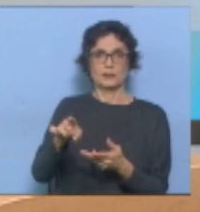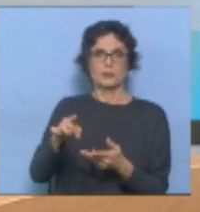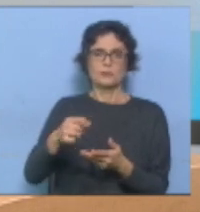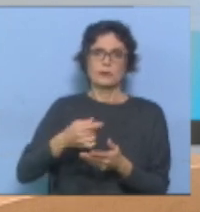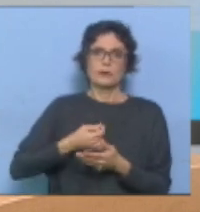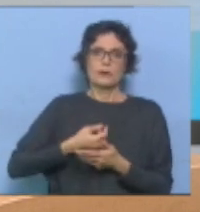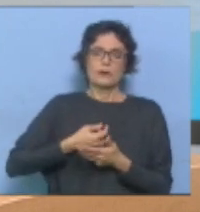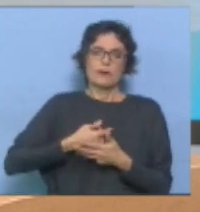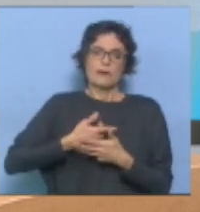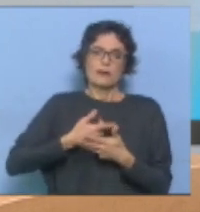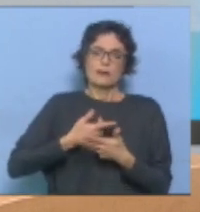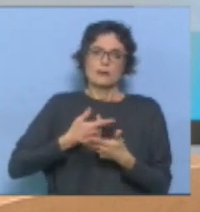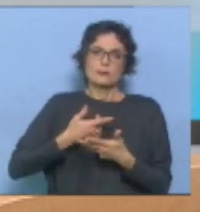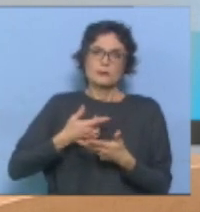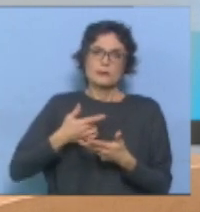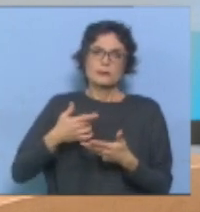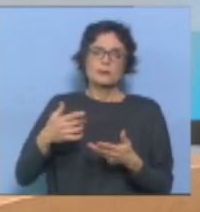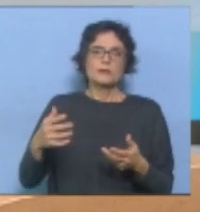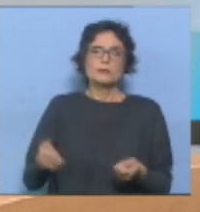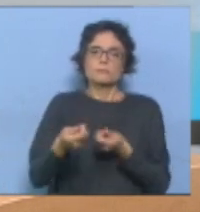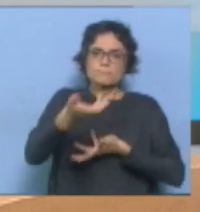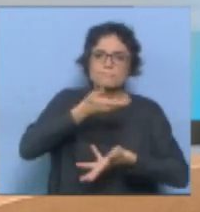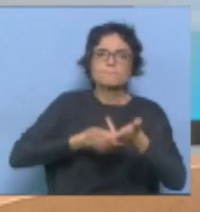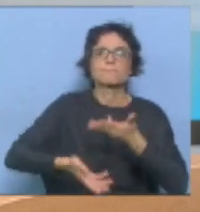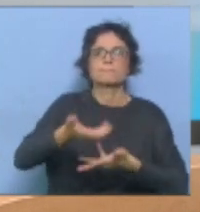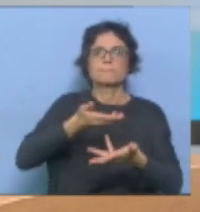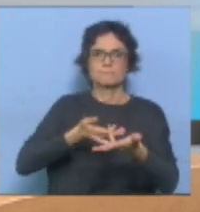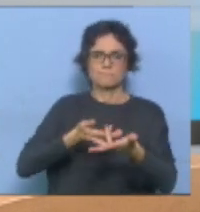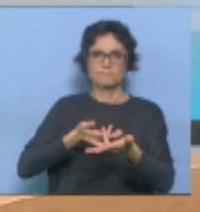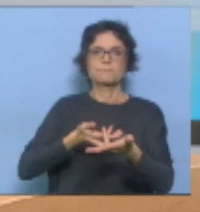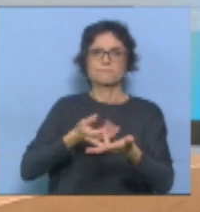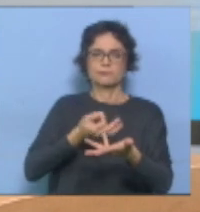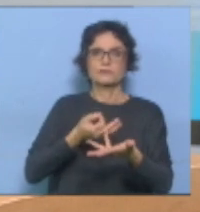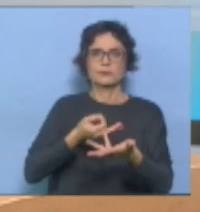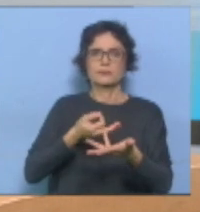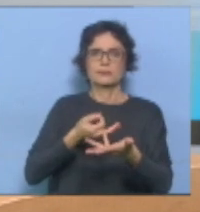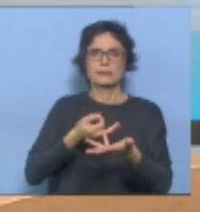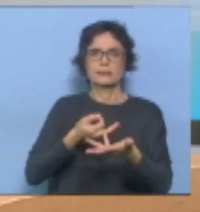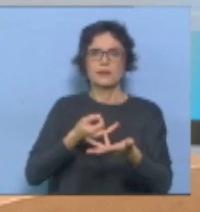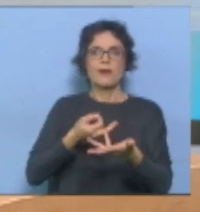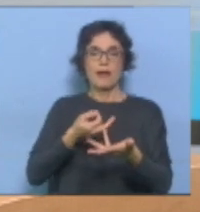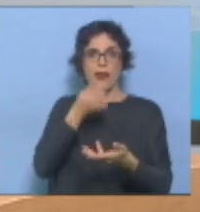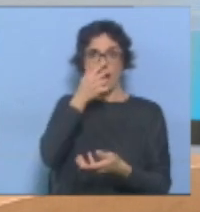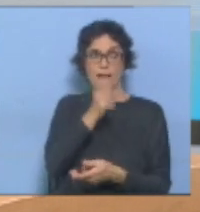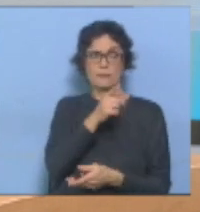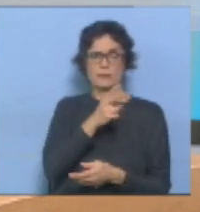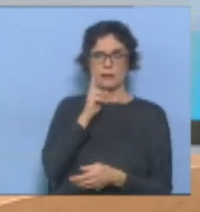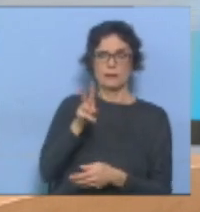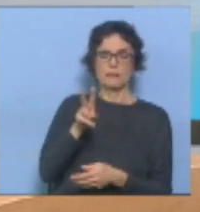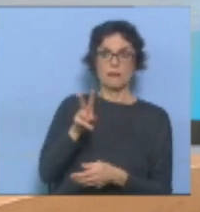dá uma grande volta e é uma grande surpresa ver as reações das pessoas quando